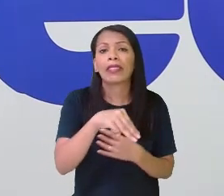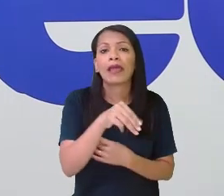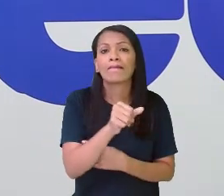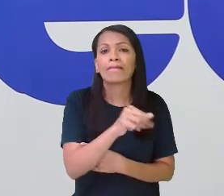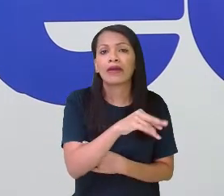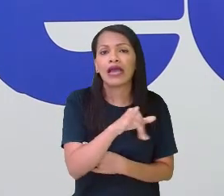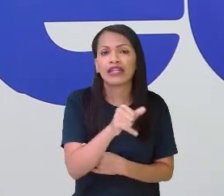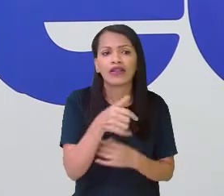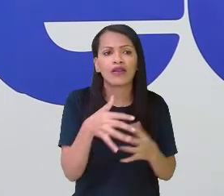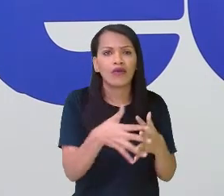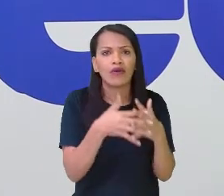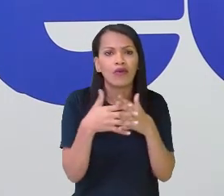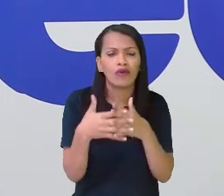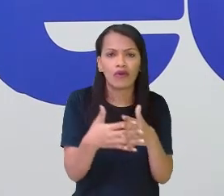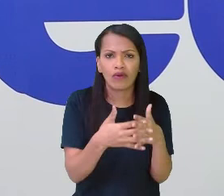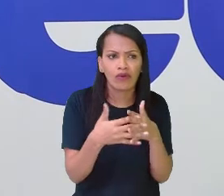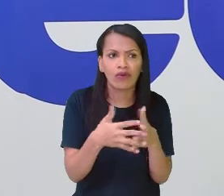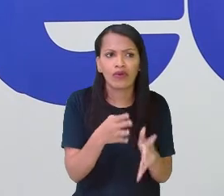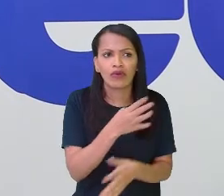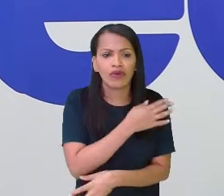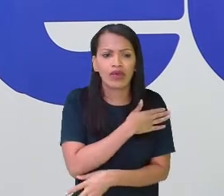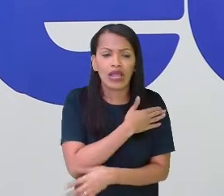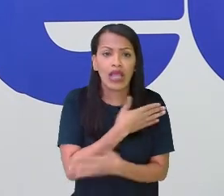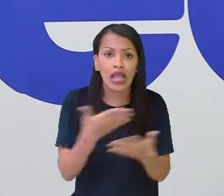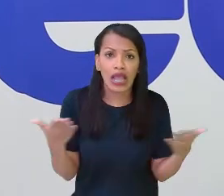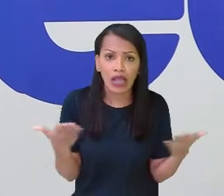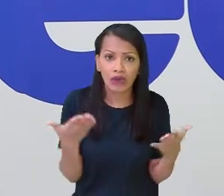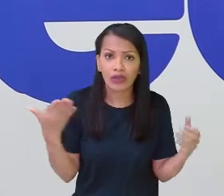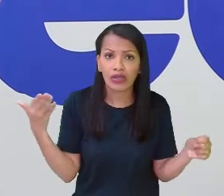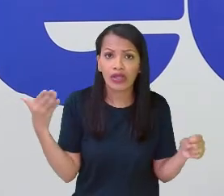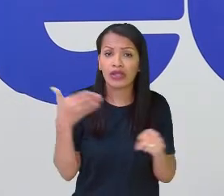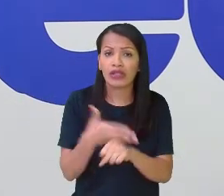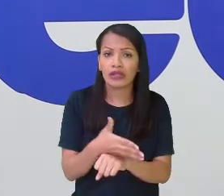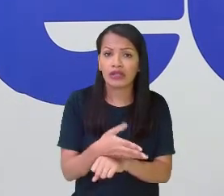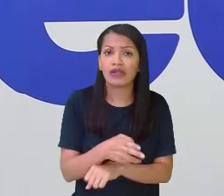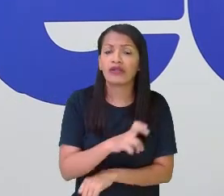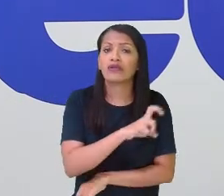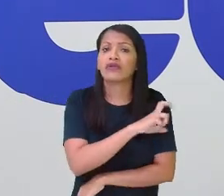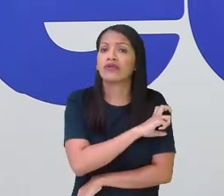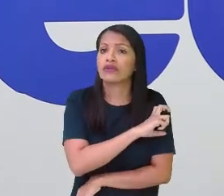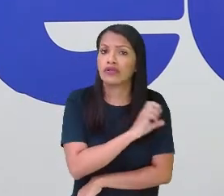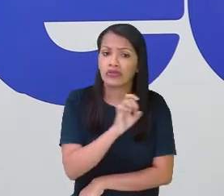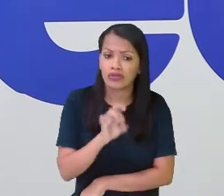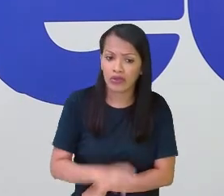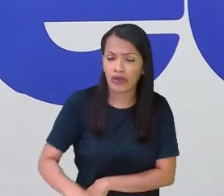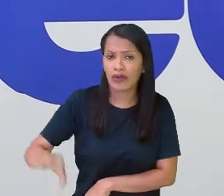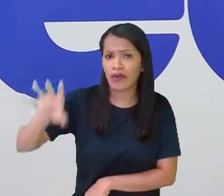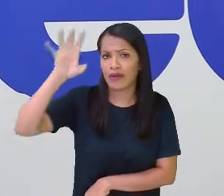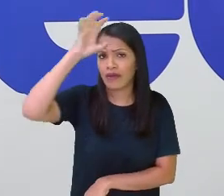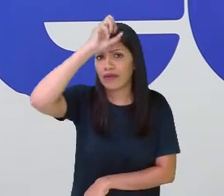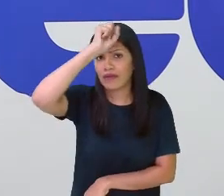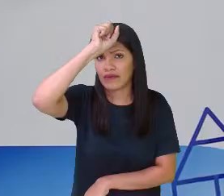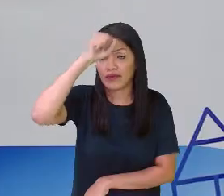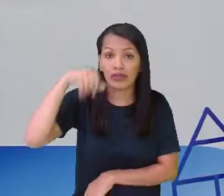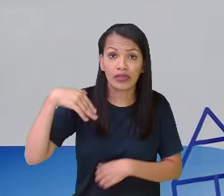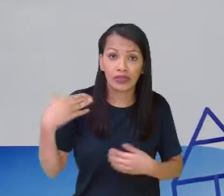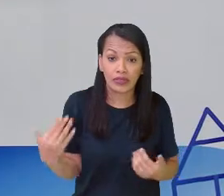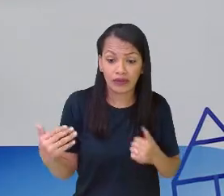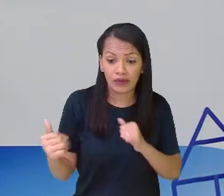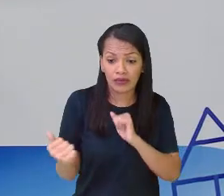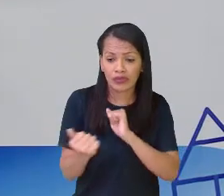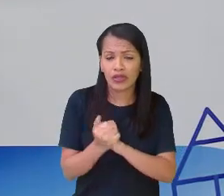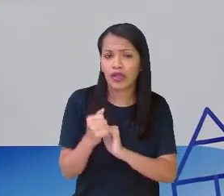disse que se confundeu e assistiu a do quarto e agora entrou pela do quinto. Então, hoje é só aprendizado, tá só ganhando, né? Então, estamos juntas. Eu